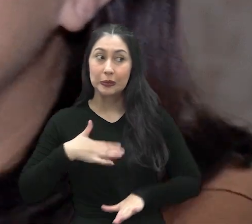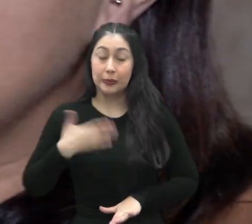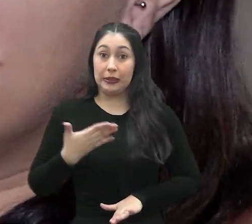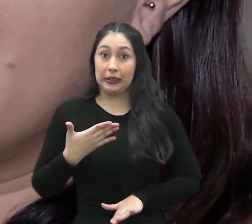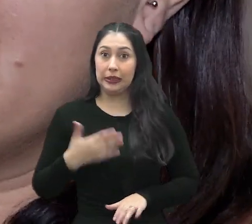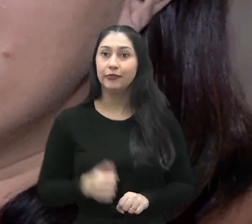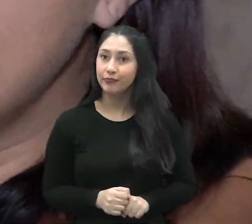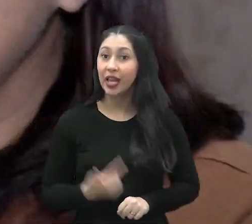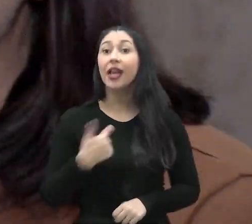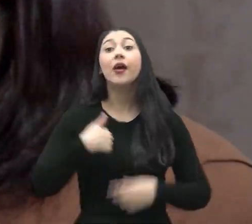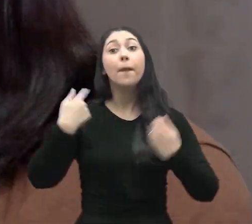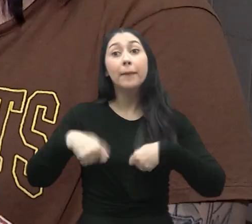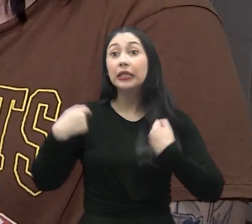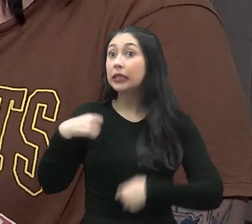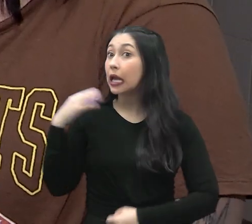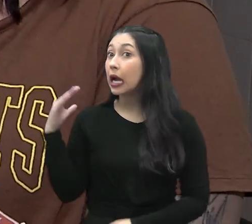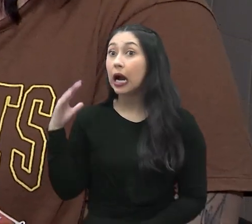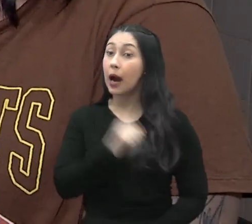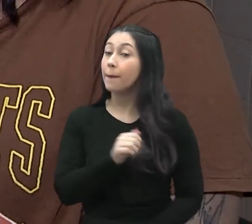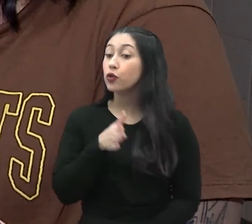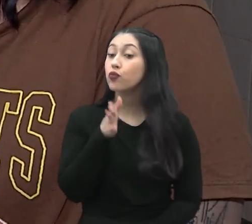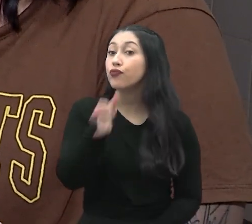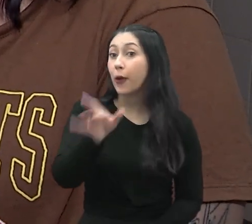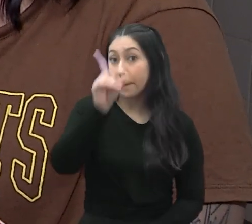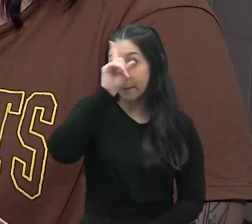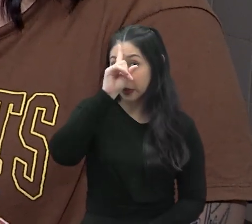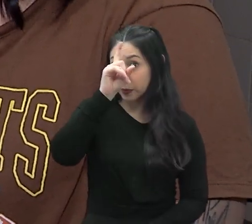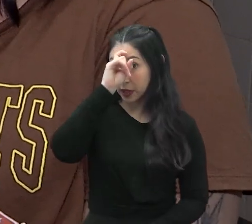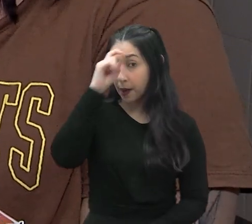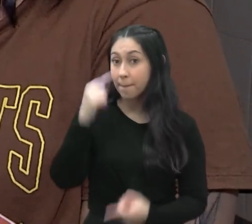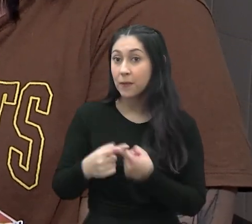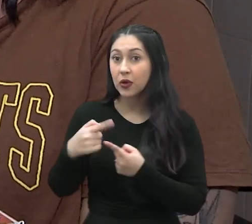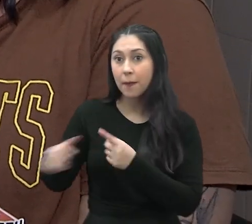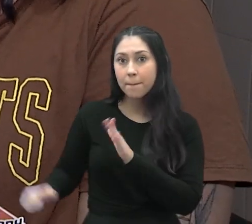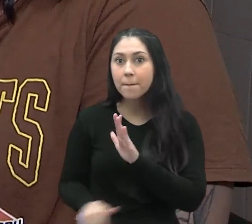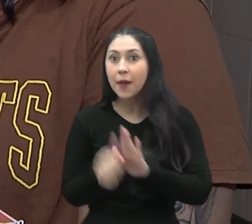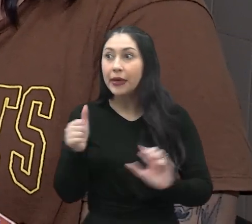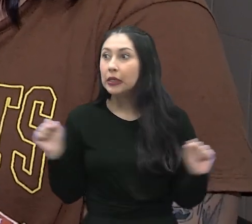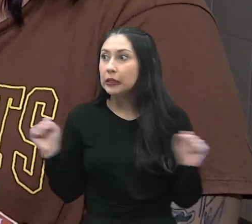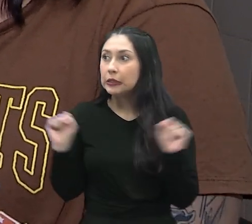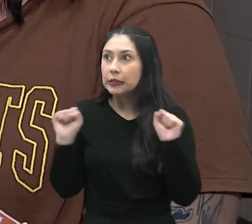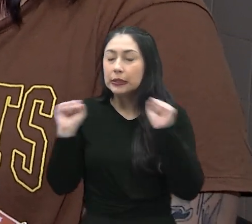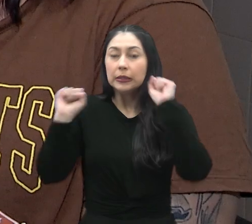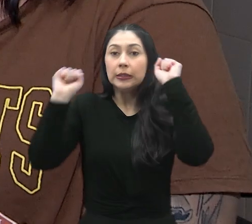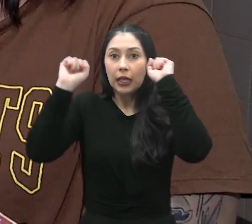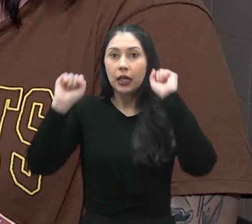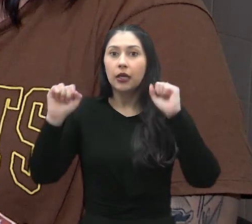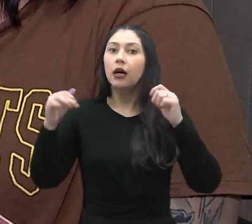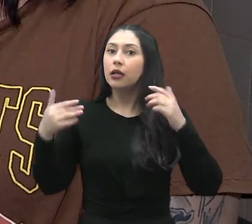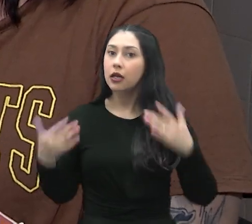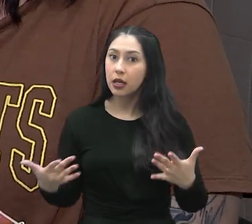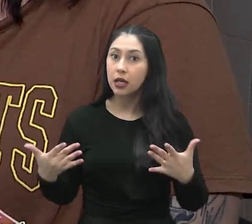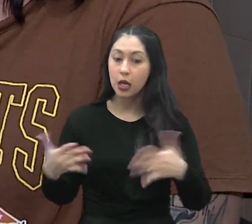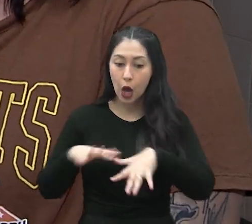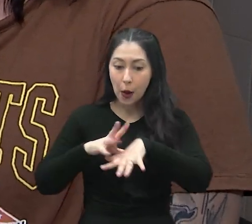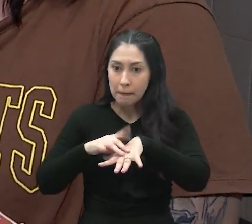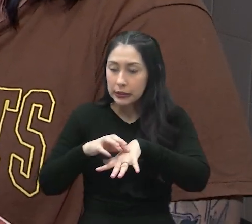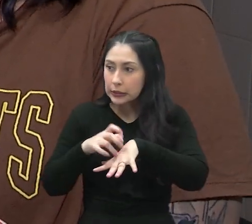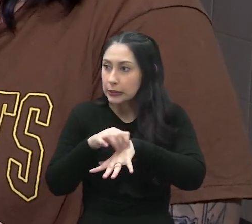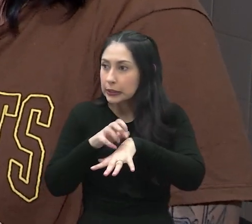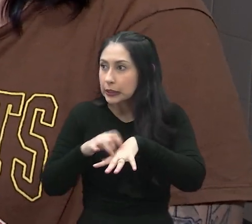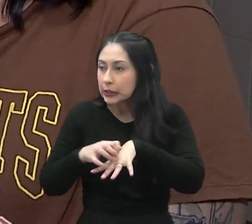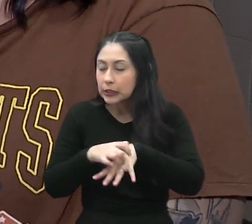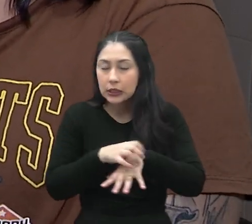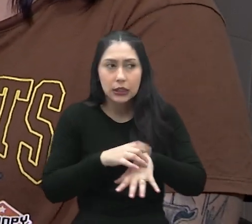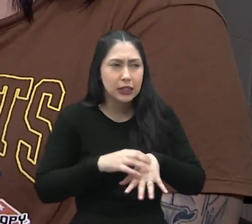vezes dá alguns sustos na família. Eu tive que correr para o hospital com ele, porque foi uma primeira vez que ele teve a crise, né? Então, assim,